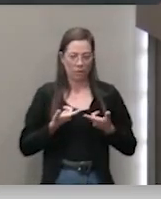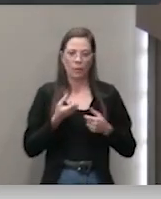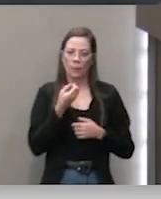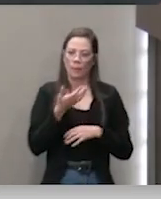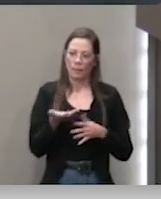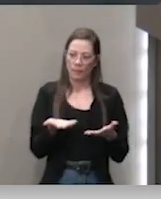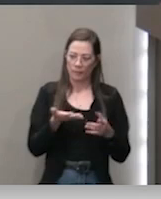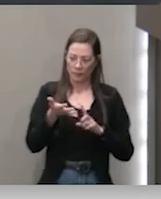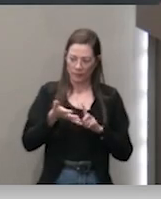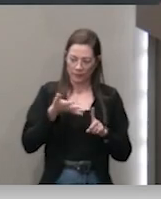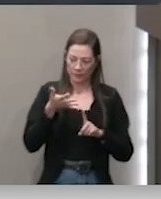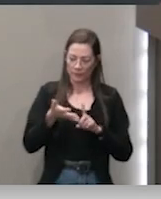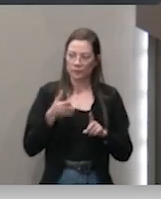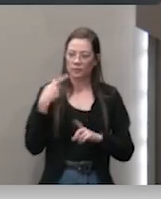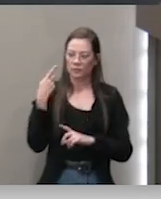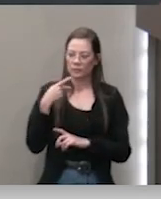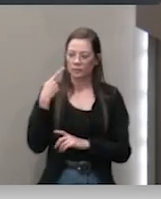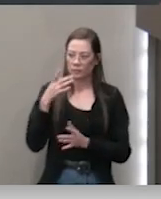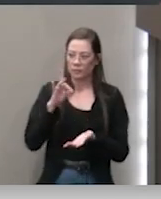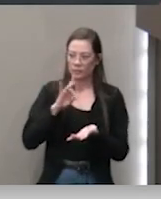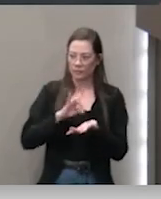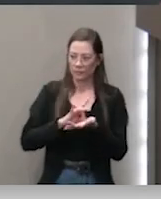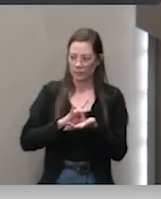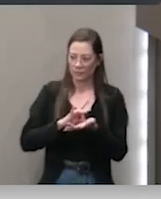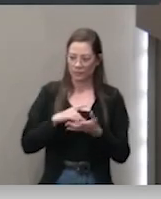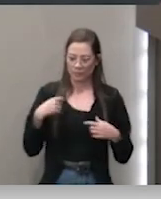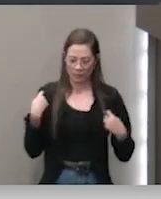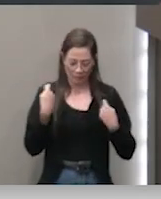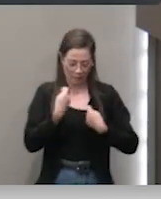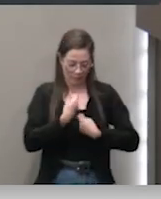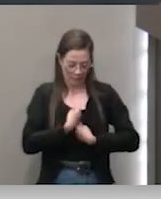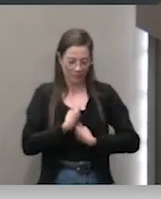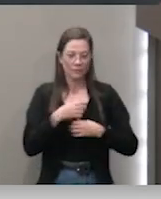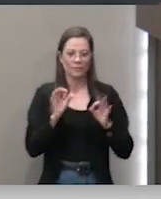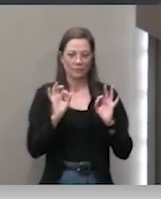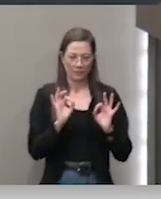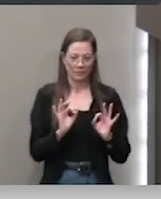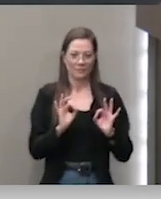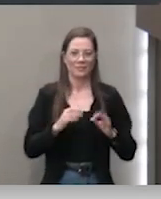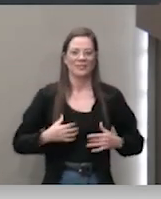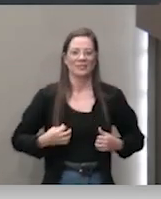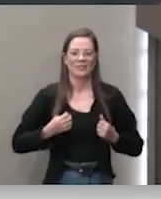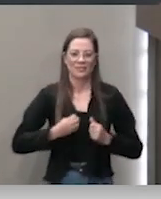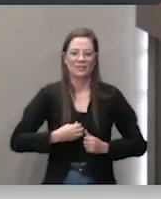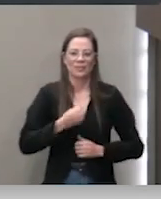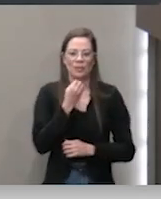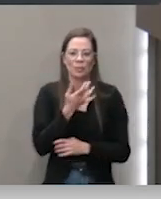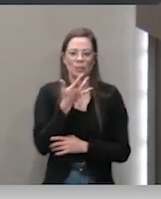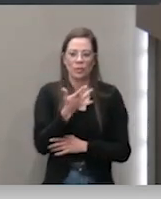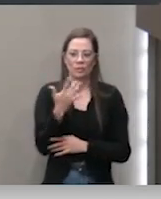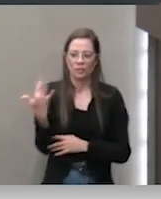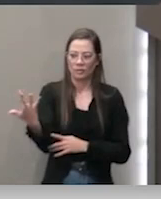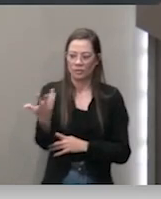colega. O vereador é original, mas o blazer é da Shopee, tá? Fica tranquilo. Boa tarde a todos.